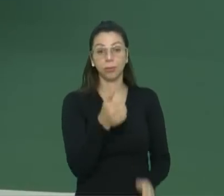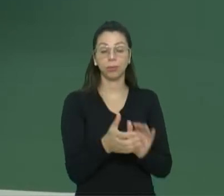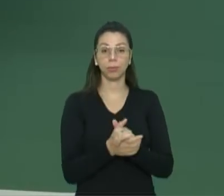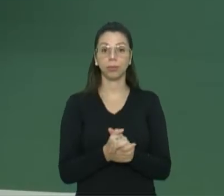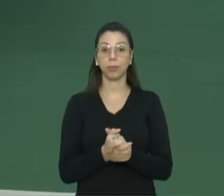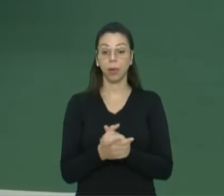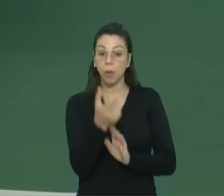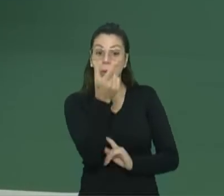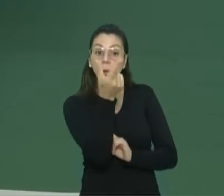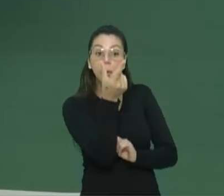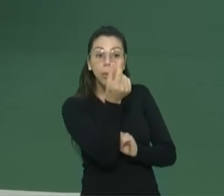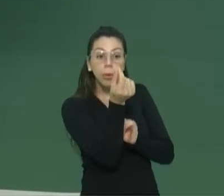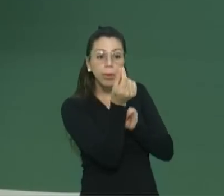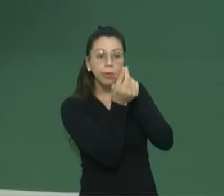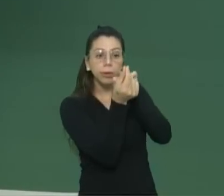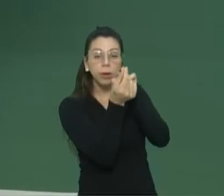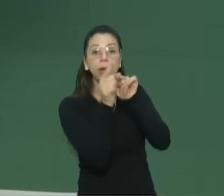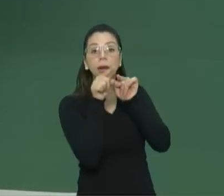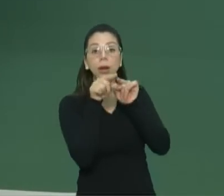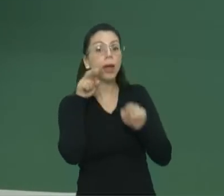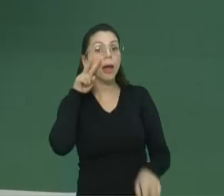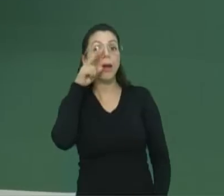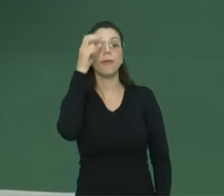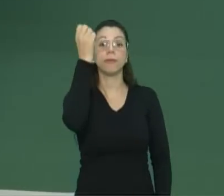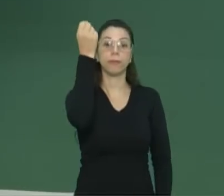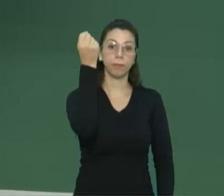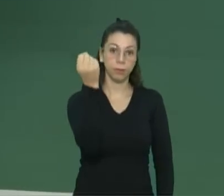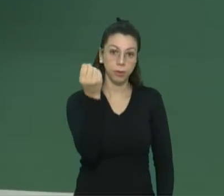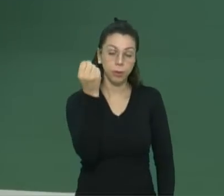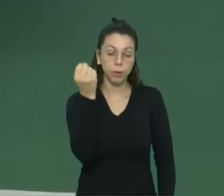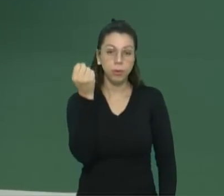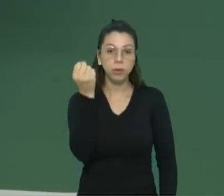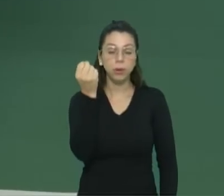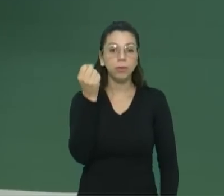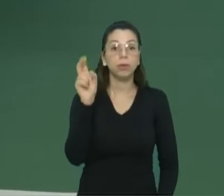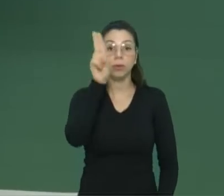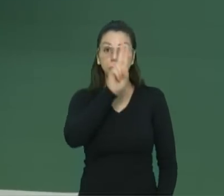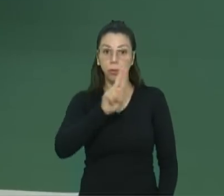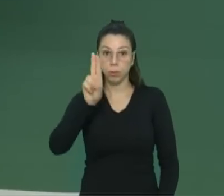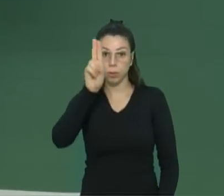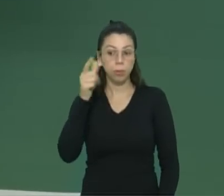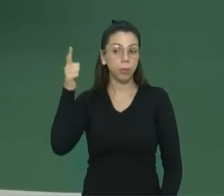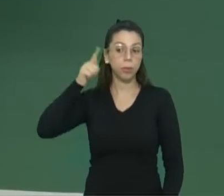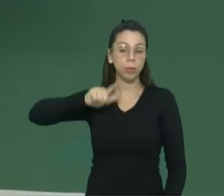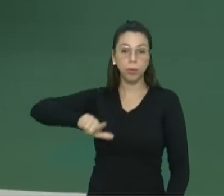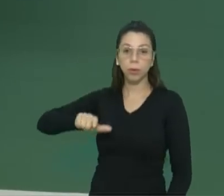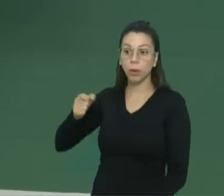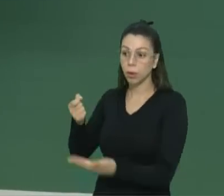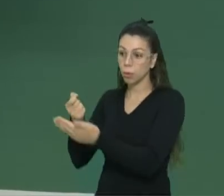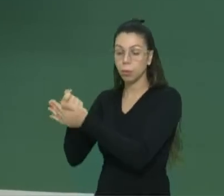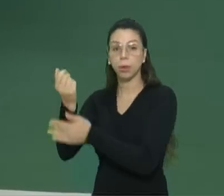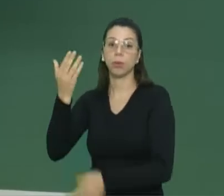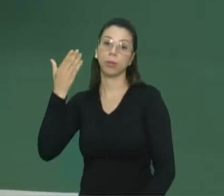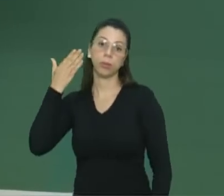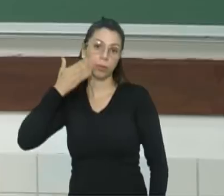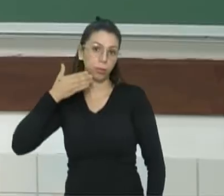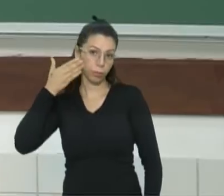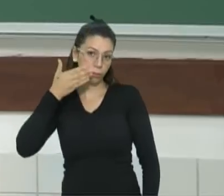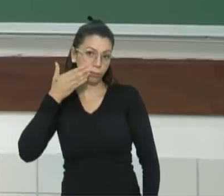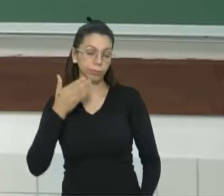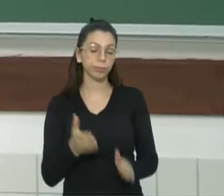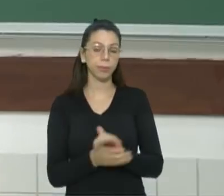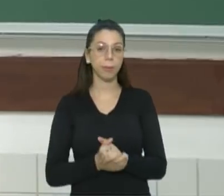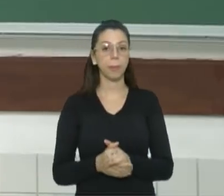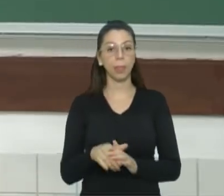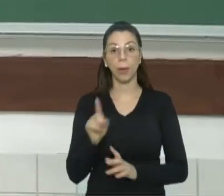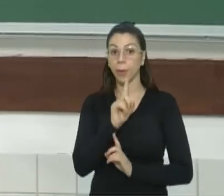a força que você utilizou para conseguir o poder de ter o doce que você tanto queria. E isso é